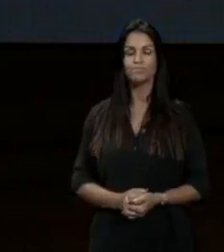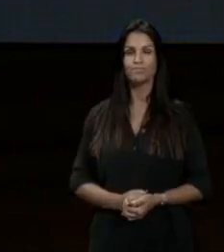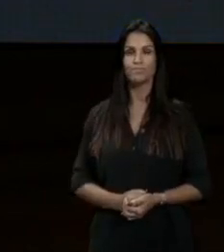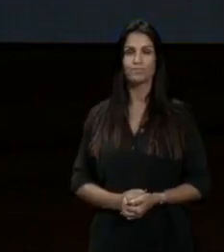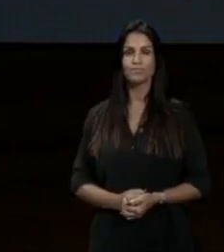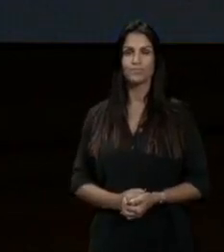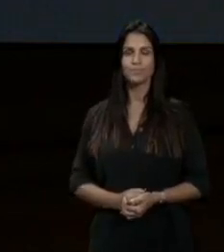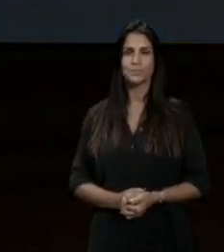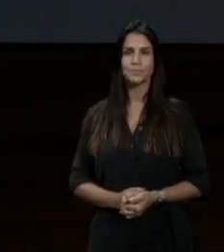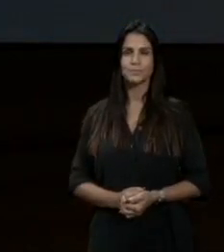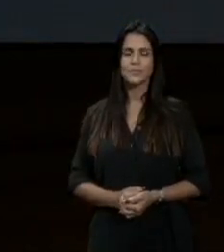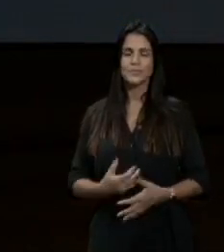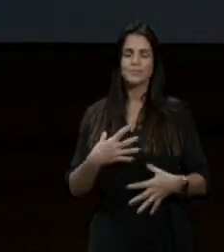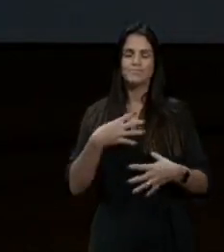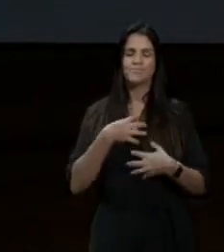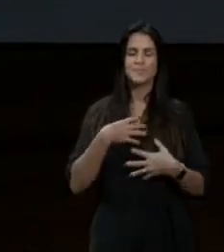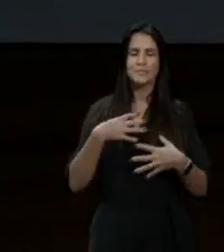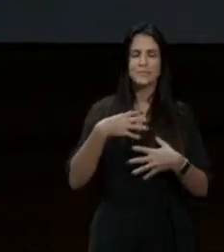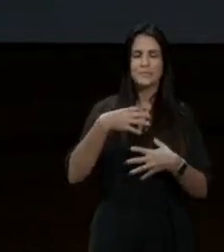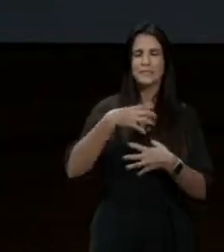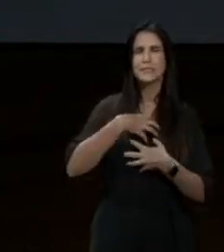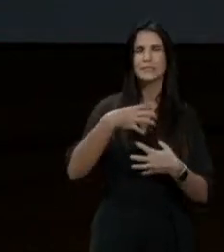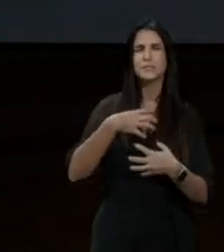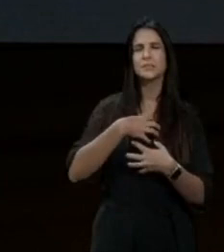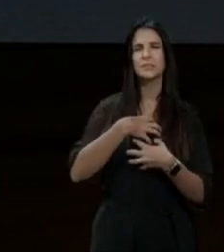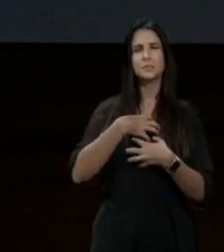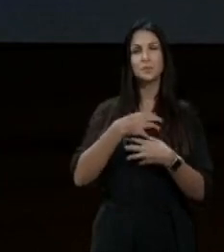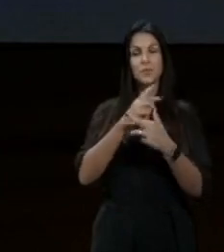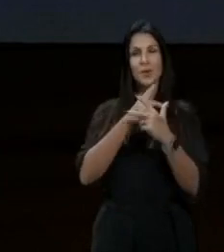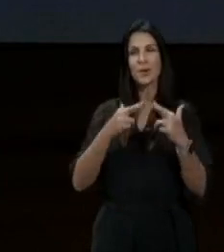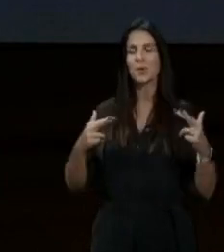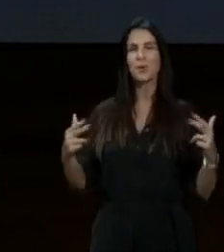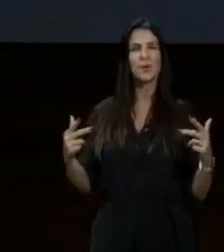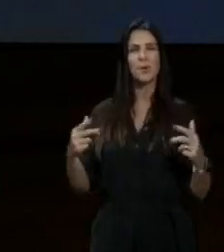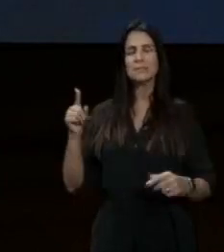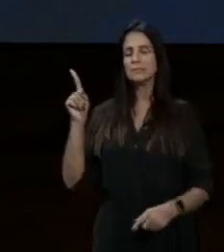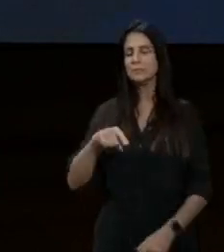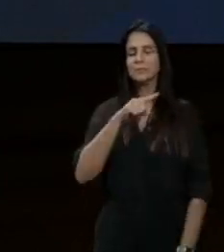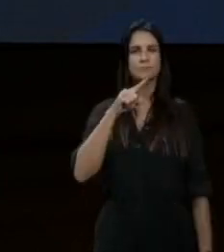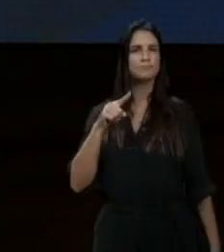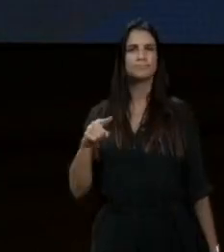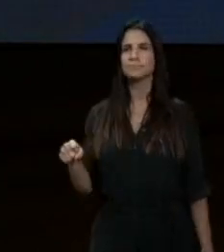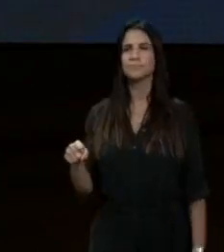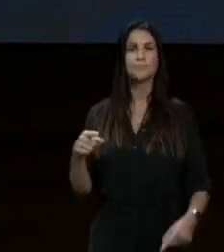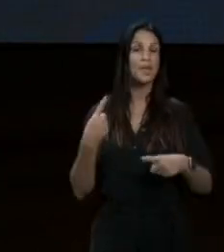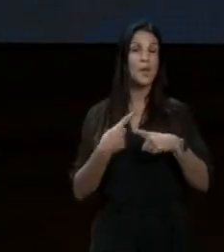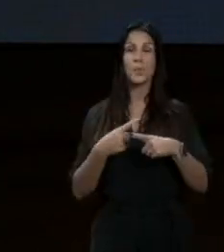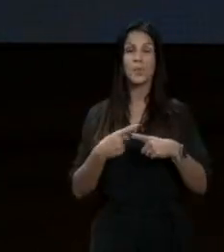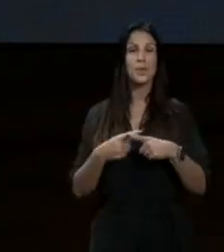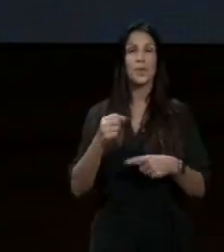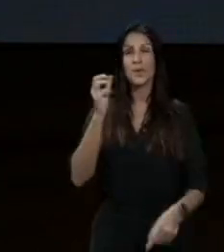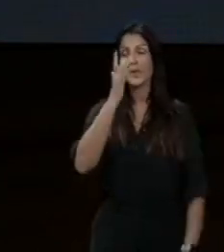e as Sensações às vezes são tão negativas é porque são pessoas que